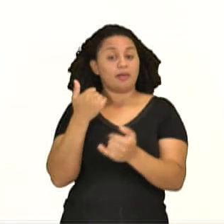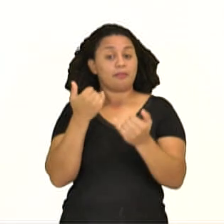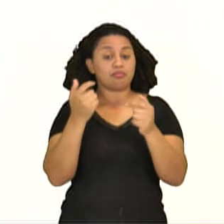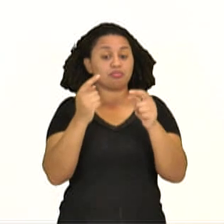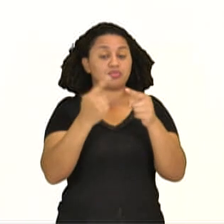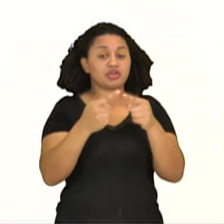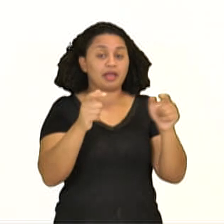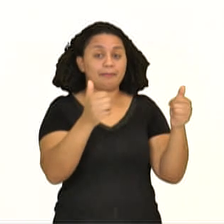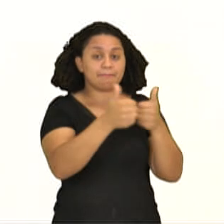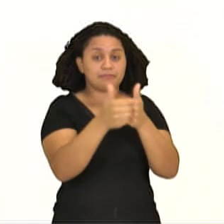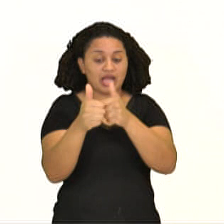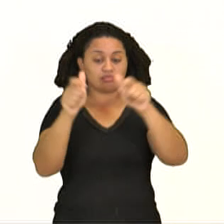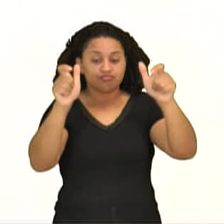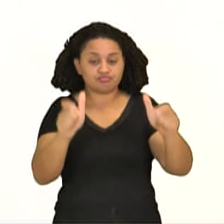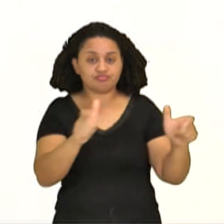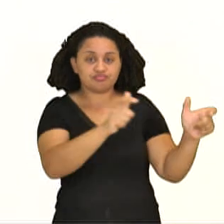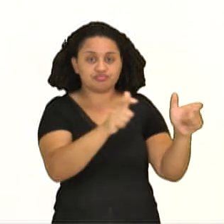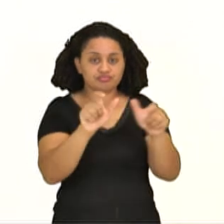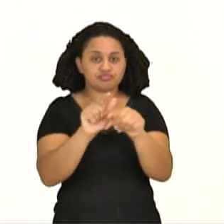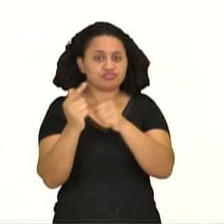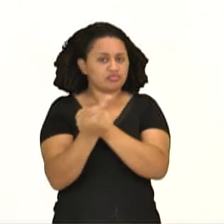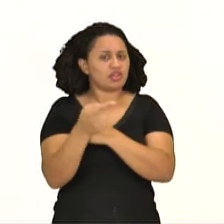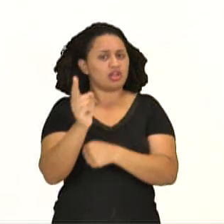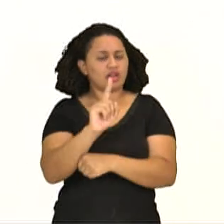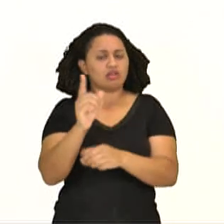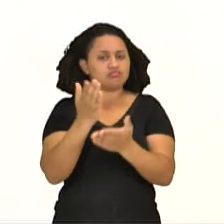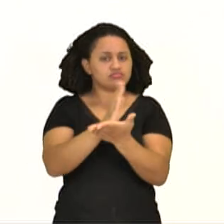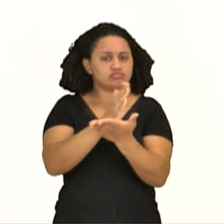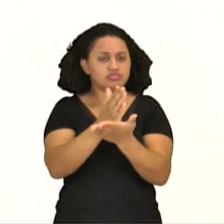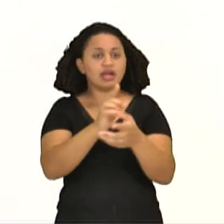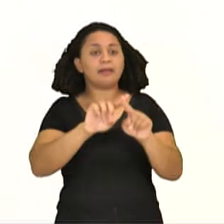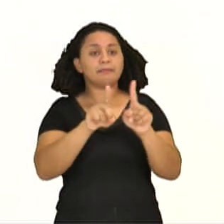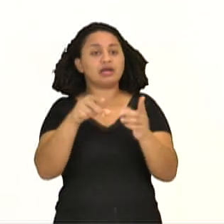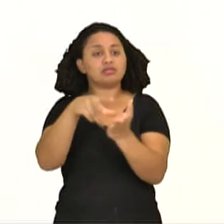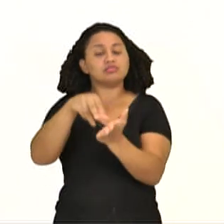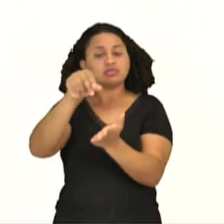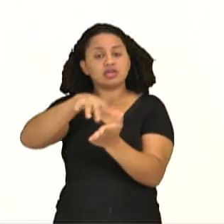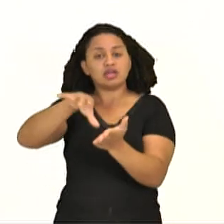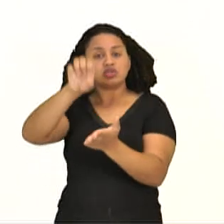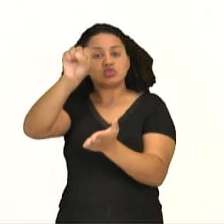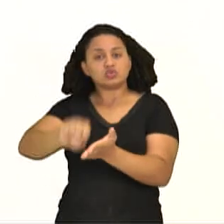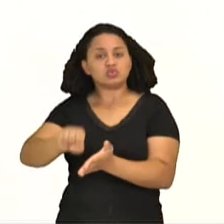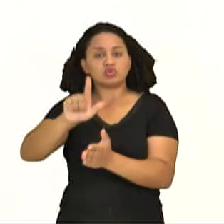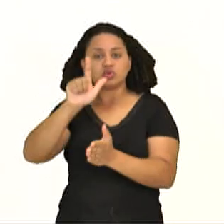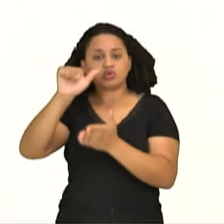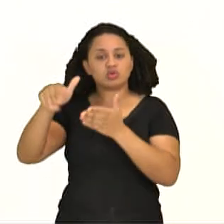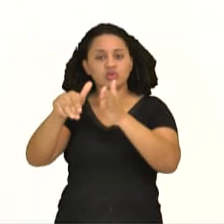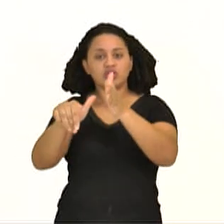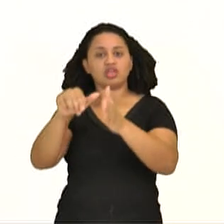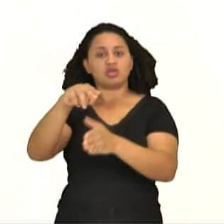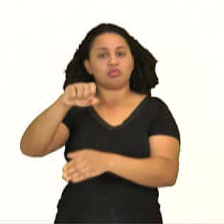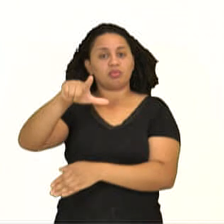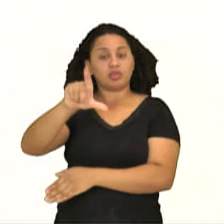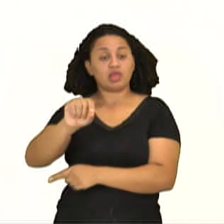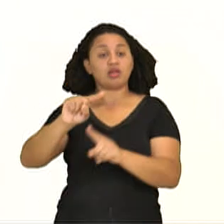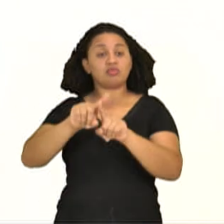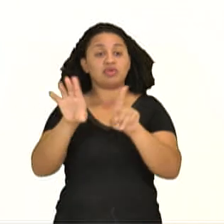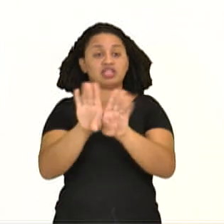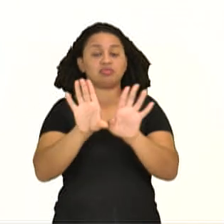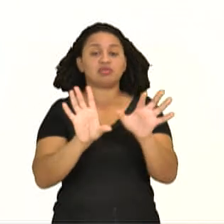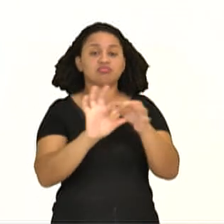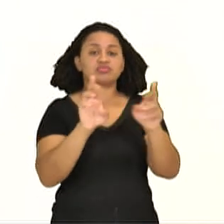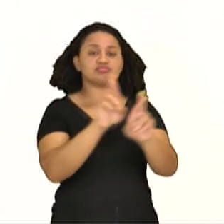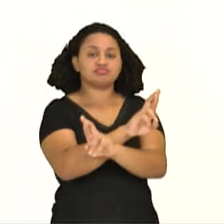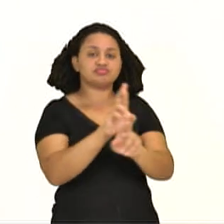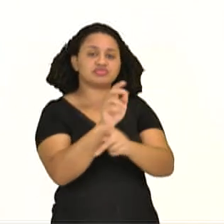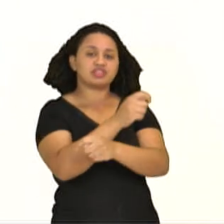geográfica, afinal, ou seja, não somente pela fronteira, né? Os cuxitas se desenvolveram na parte sul das cataratas do rio Nilo, mas também ligadas pelo